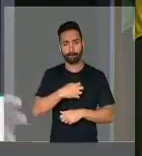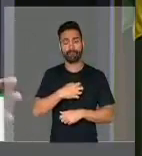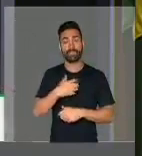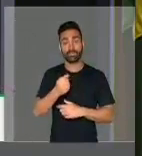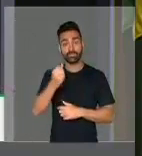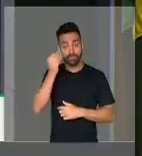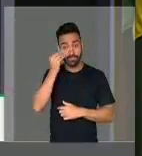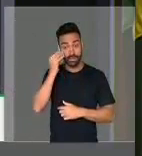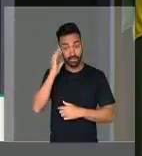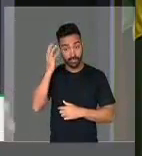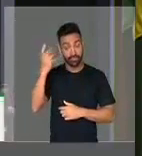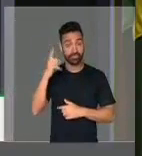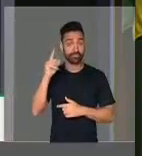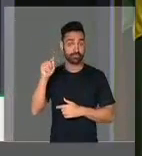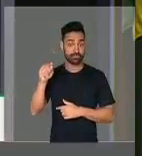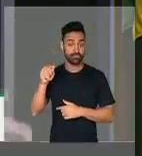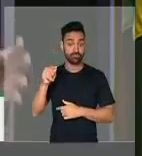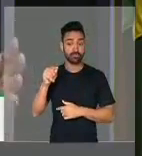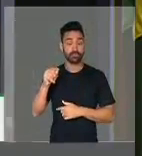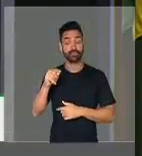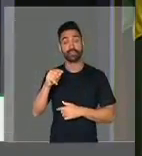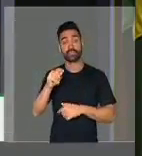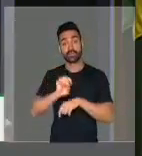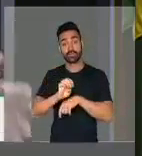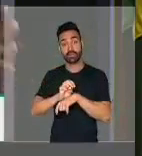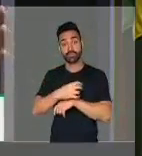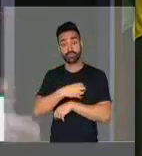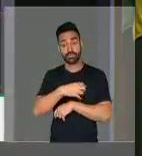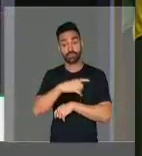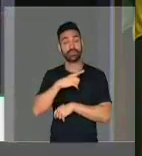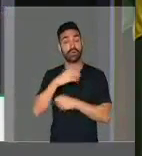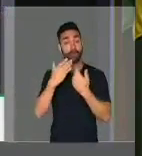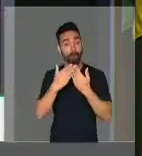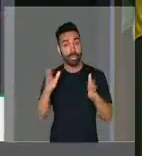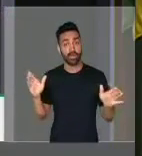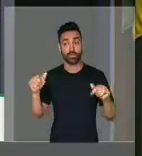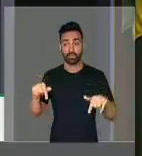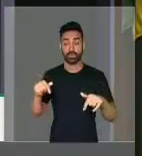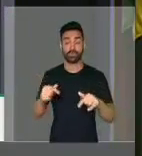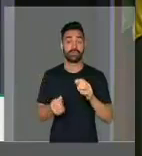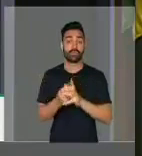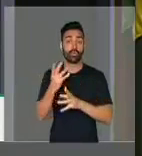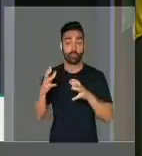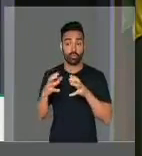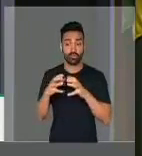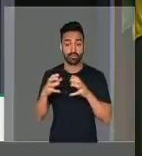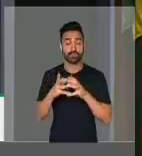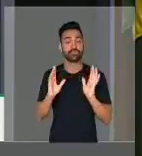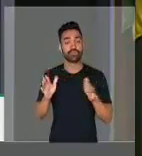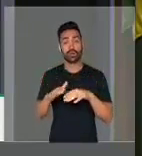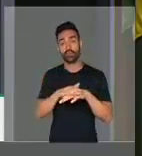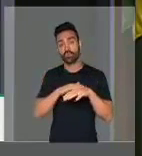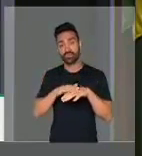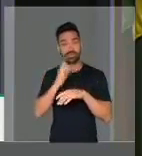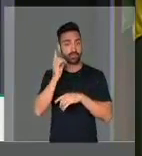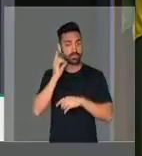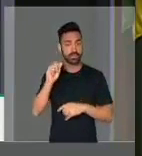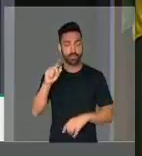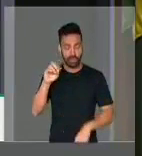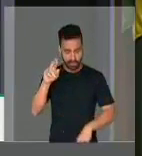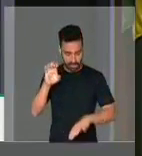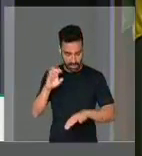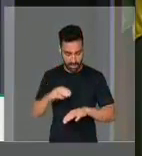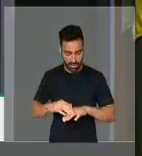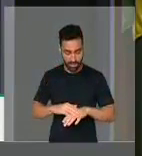solução para essa questão. O governo do Estado da Bahia está aberto nessa comissão que vai ser constituída, já conversei com o deputado, inclusive André Moura,